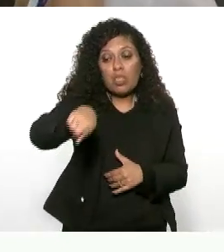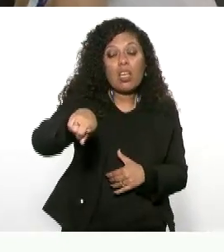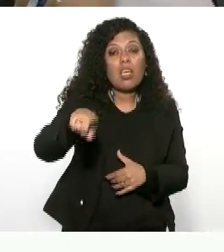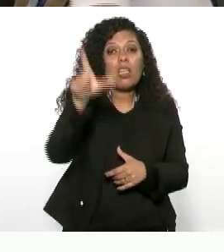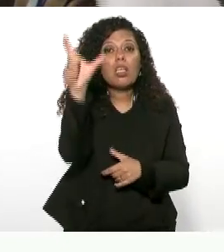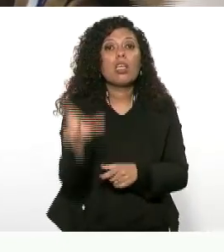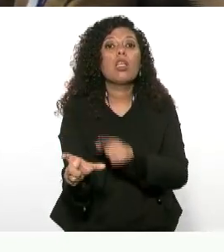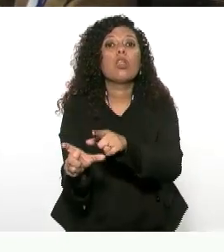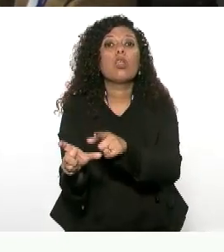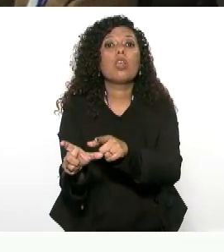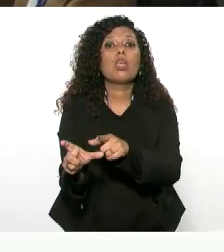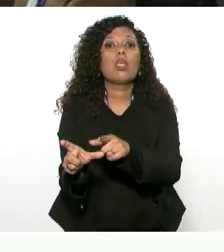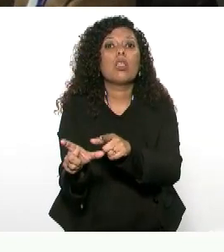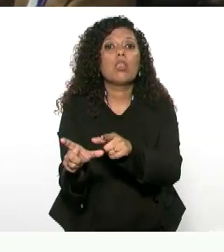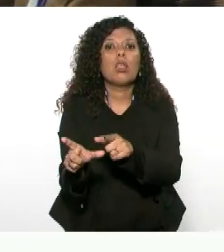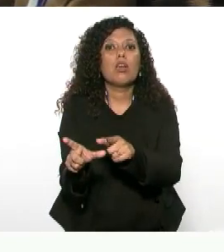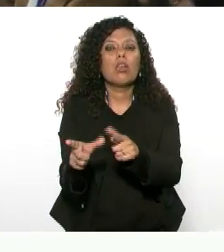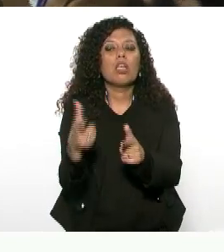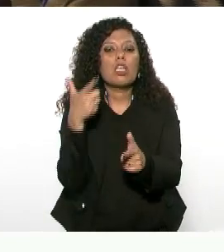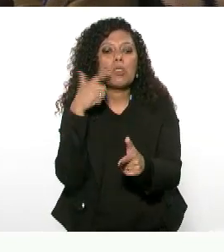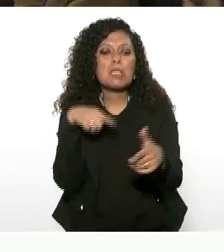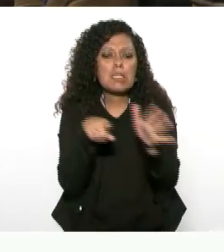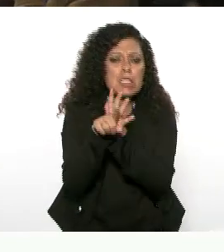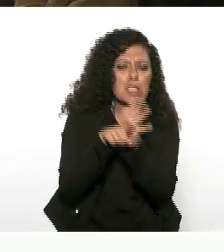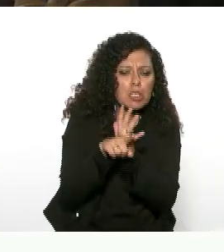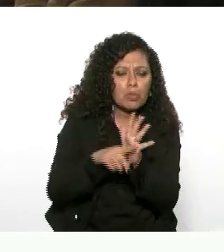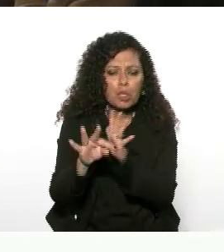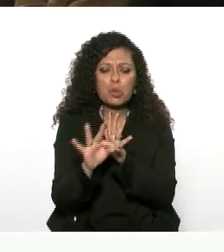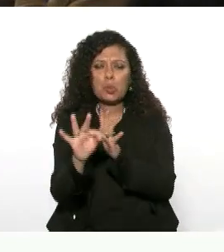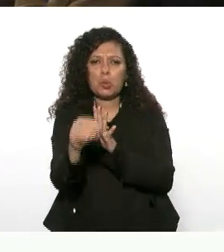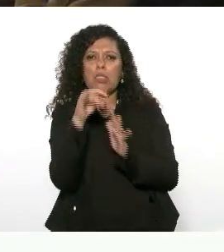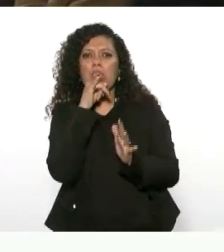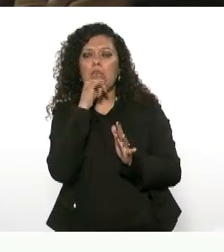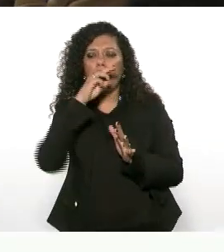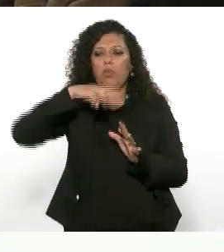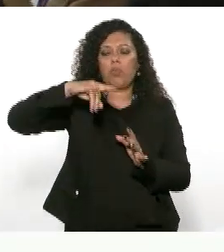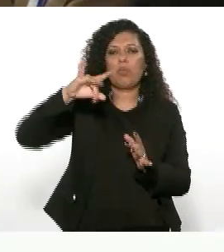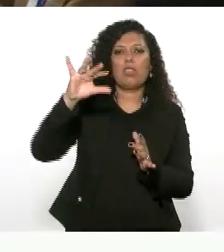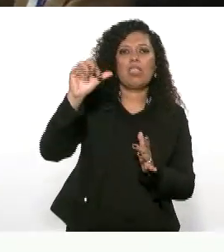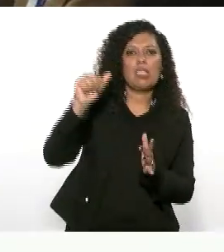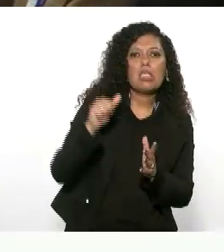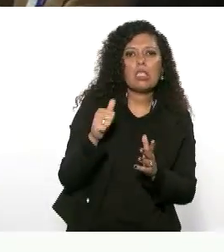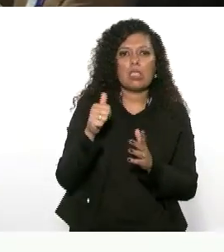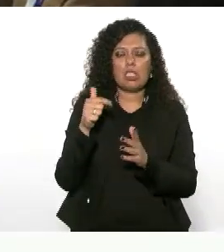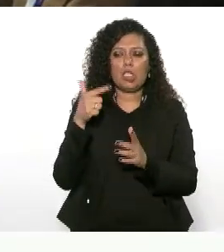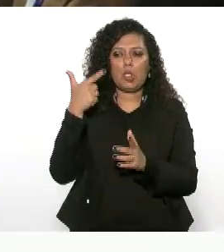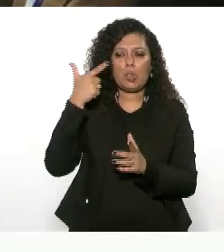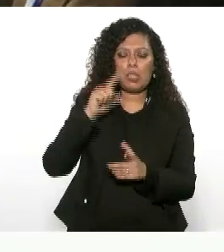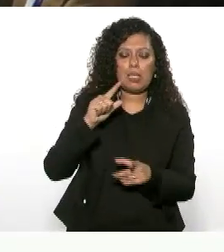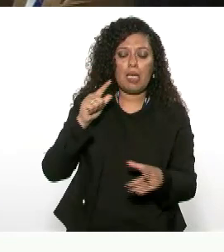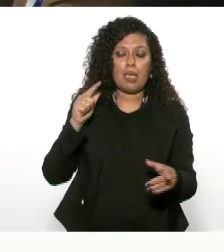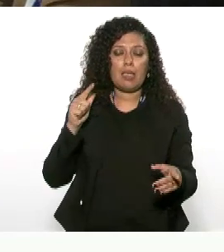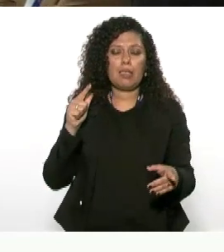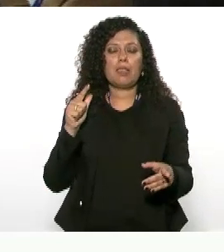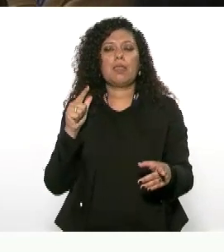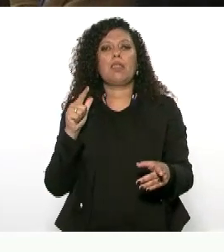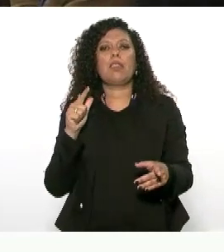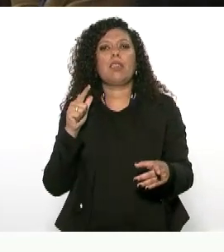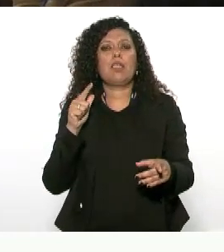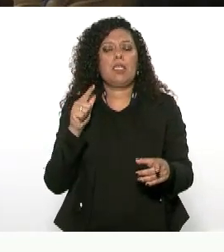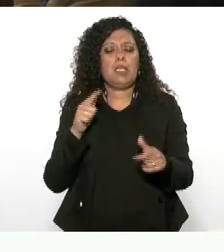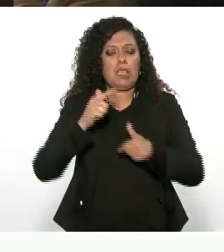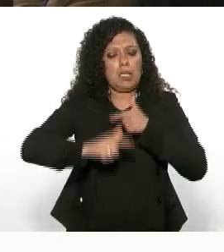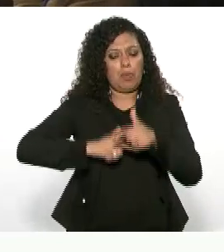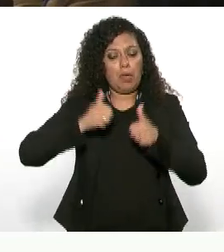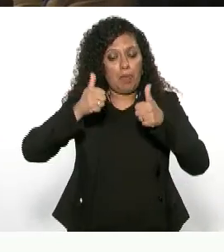grande investigação, por exemplo, sobre milícia, vai ser o profissional que vai conseguir combater com eficiência e